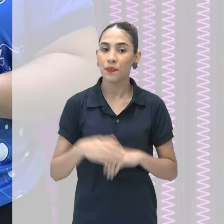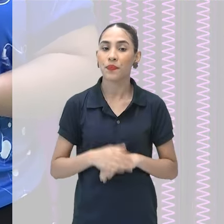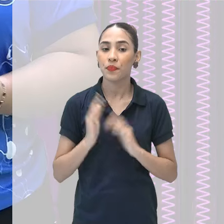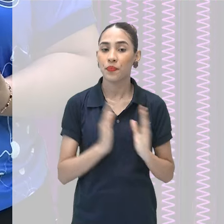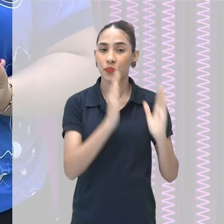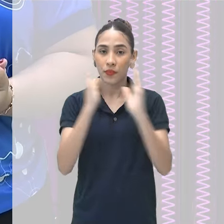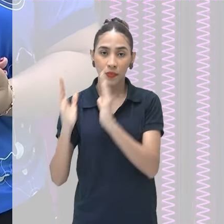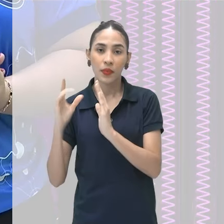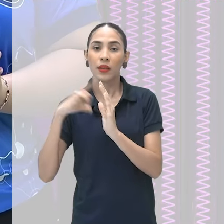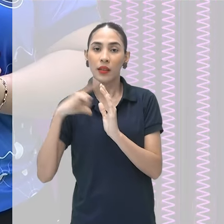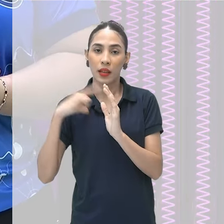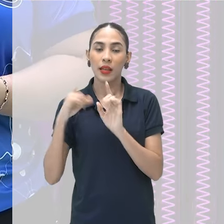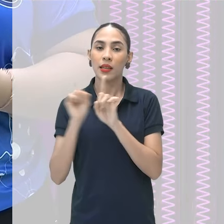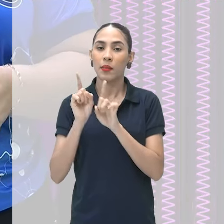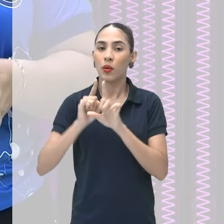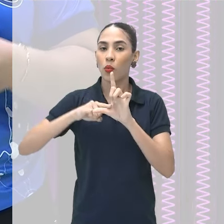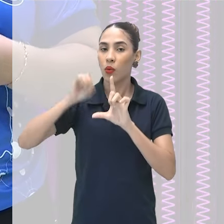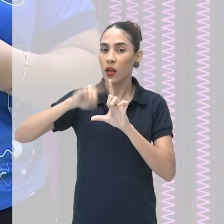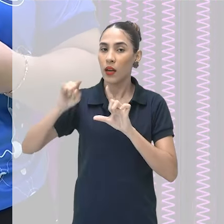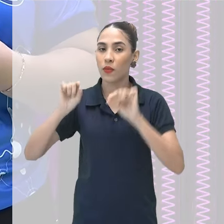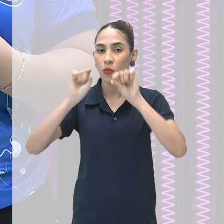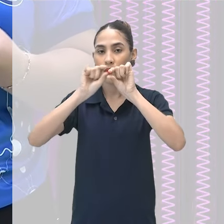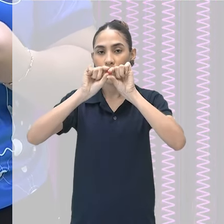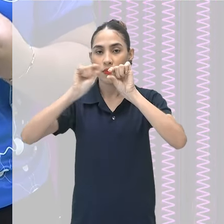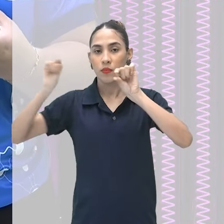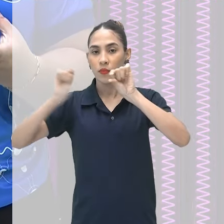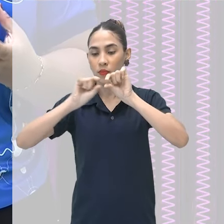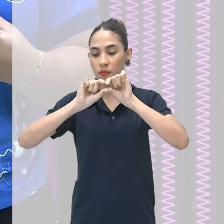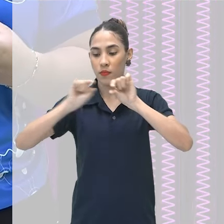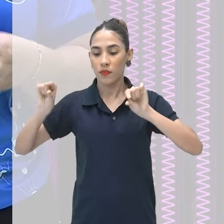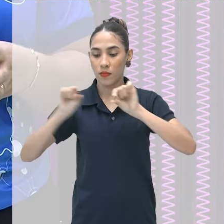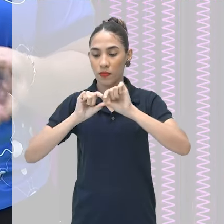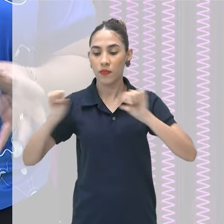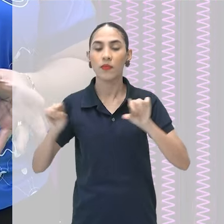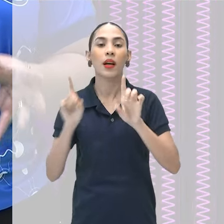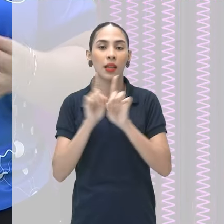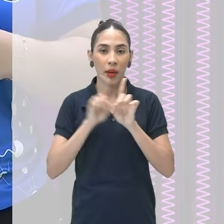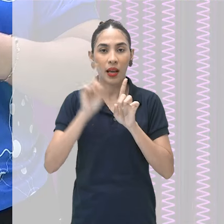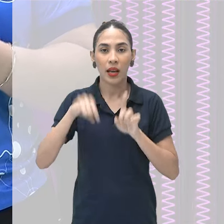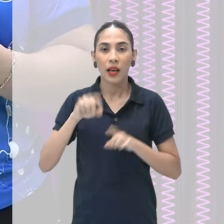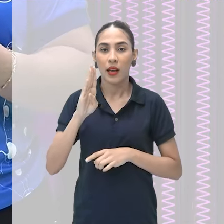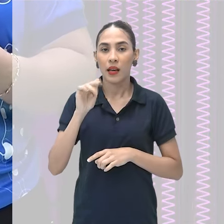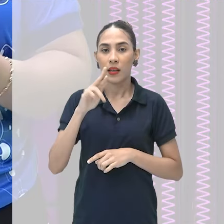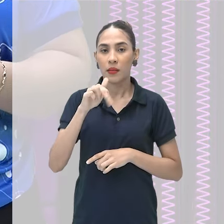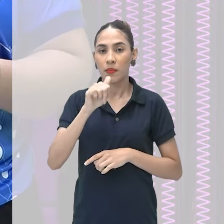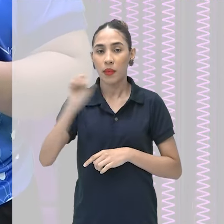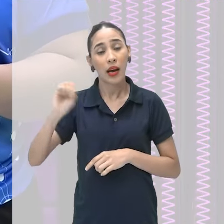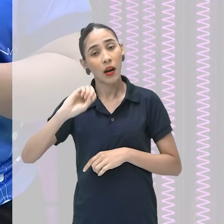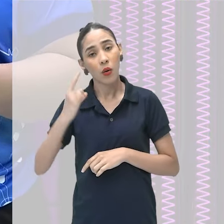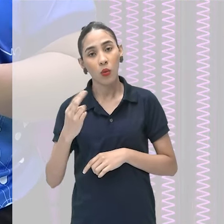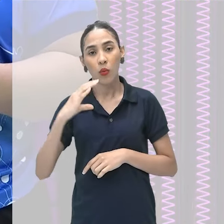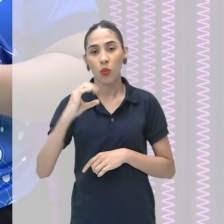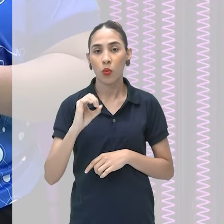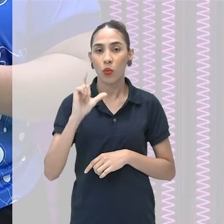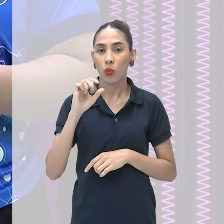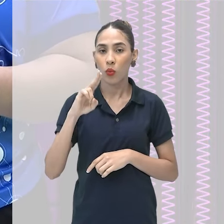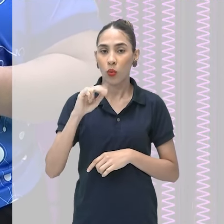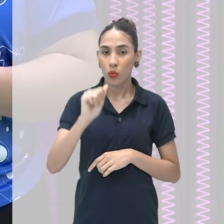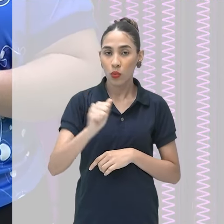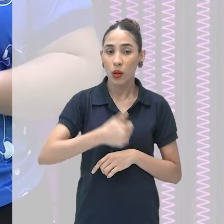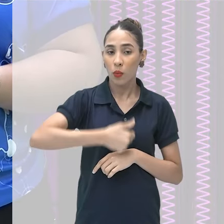lado o gráfico de barras também, né? A gente pode chamar de barras ou colunas, né? O primeiro a